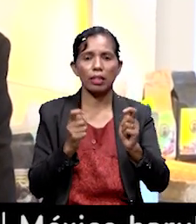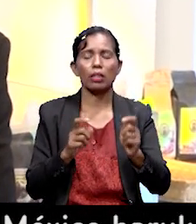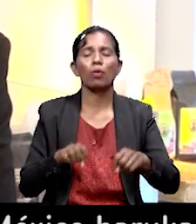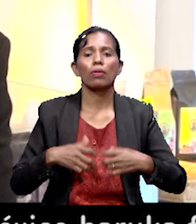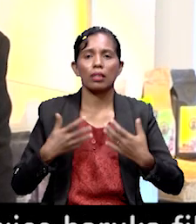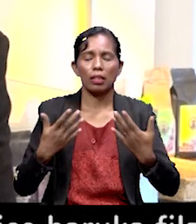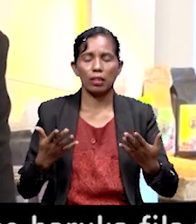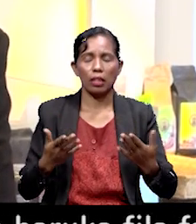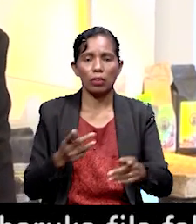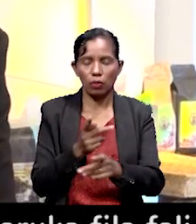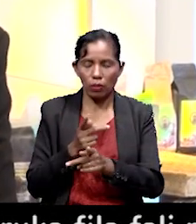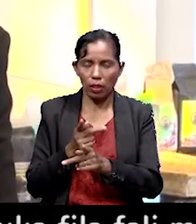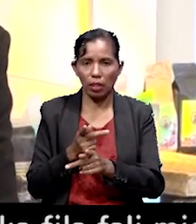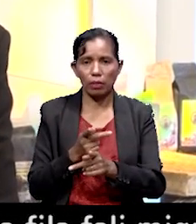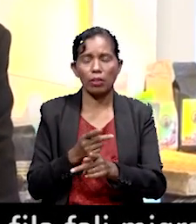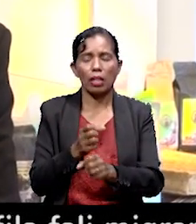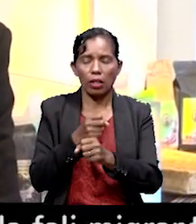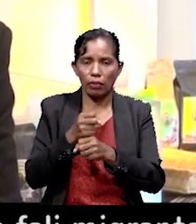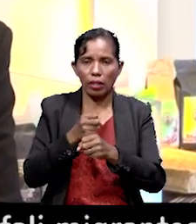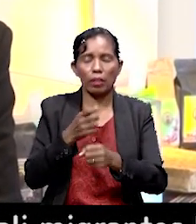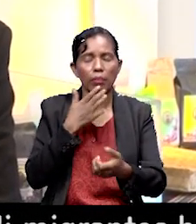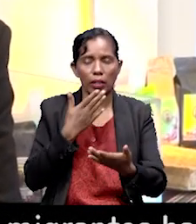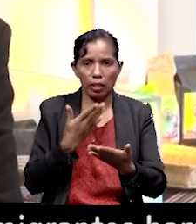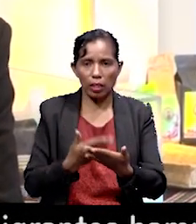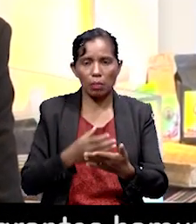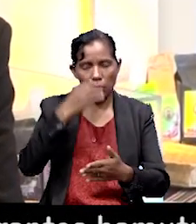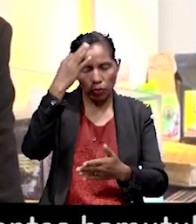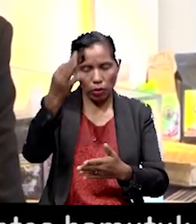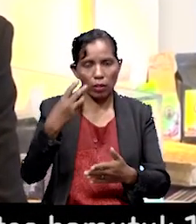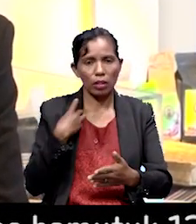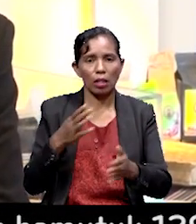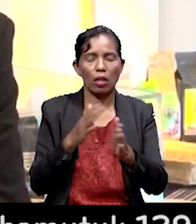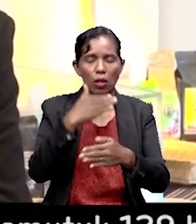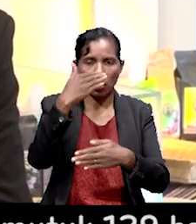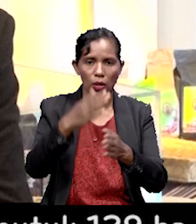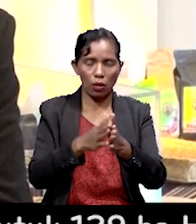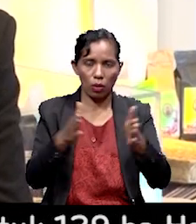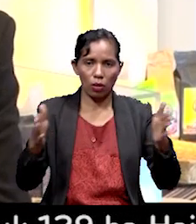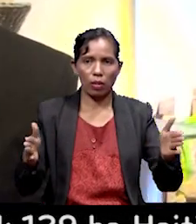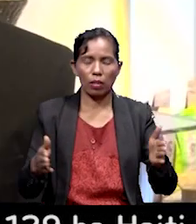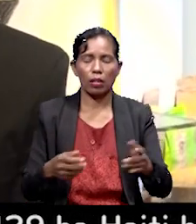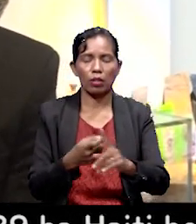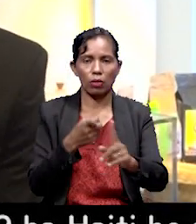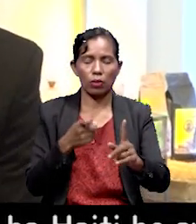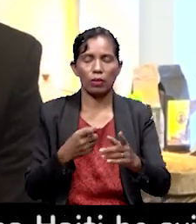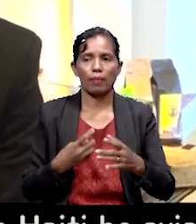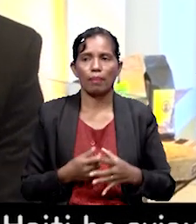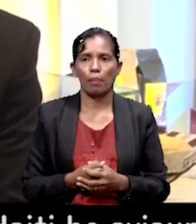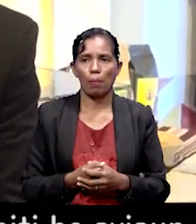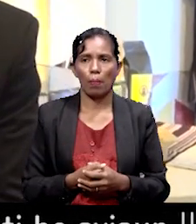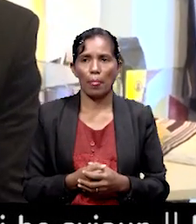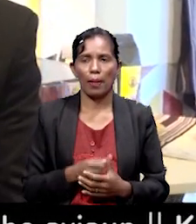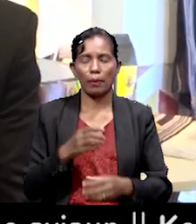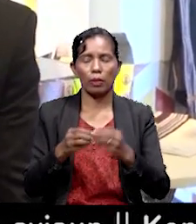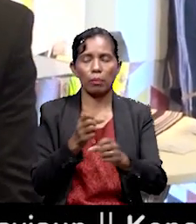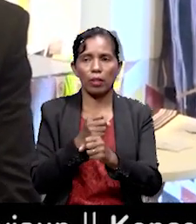kuidaru ne kualidad de kafe ba futuru tambi ta lo ke tan espasu liu ho si expo ire. Sabi va kafe ho ba unia ni